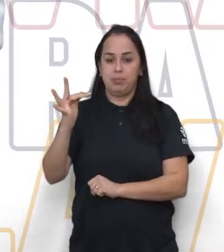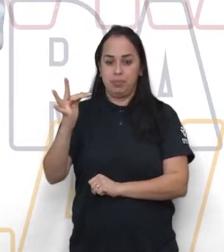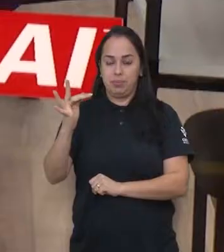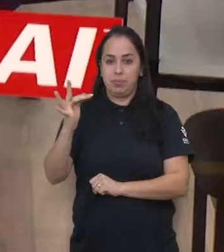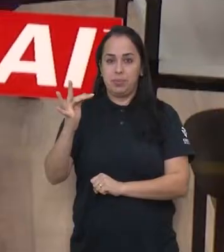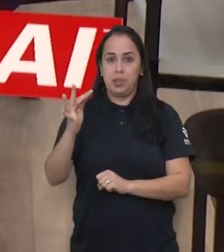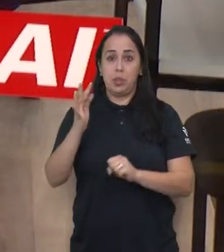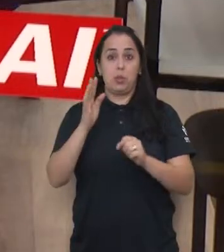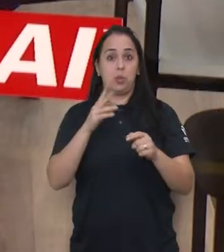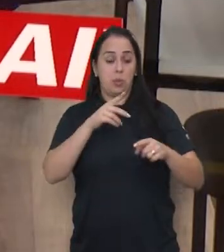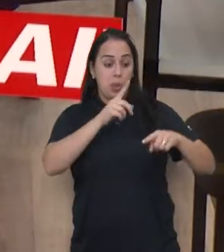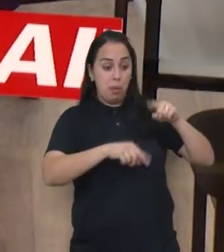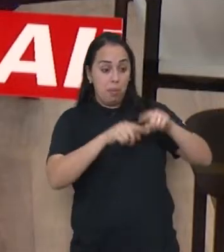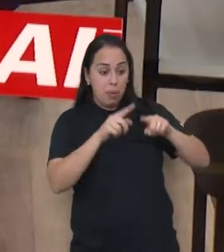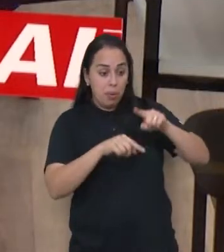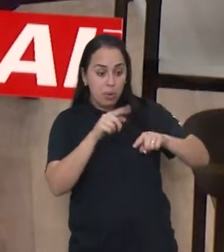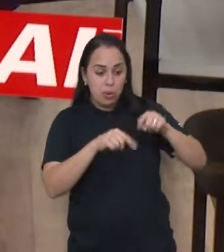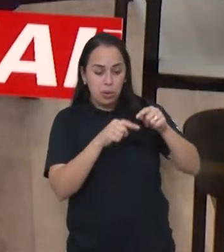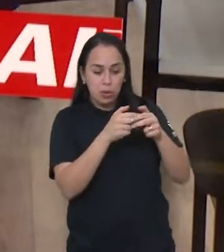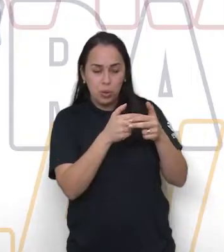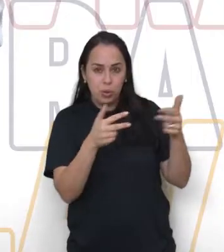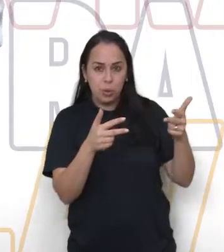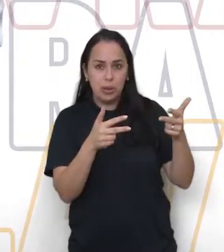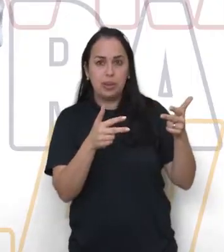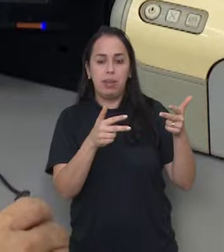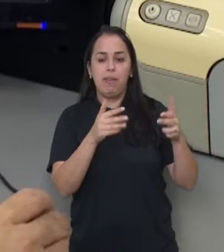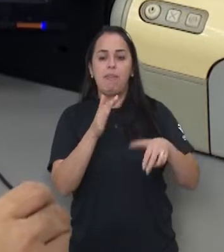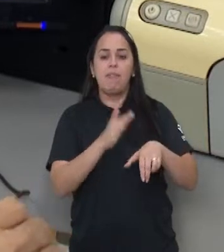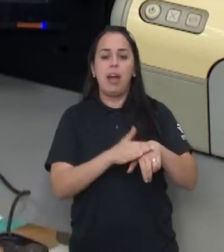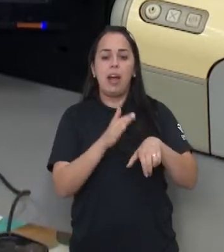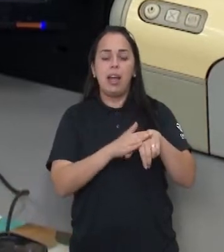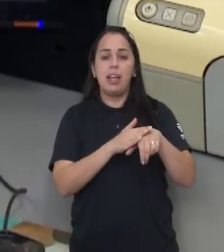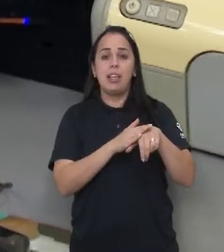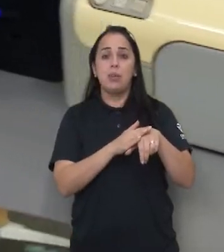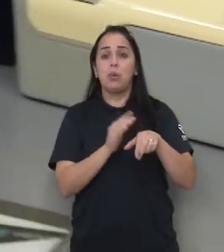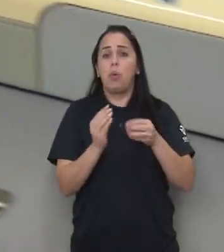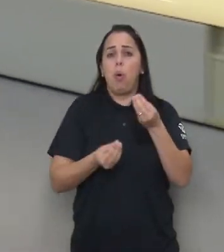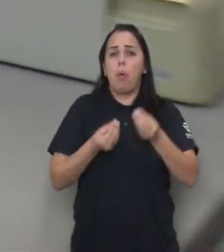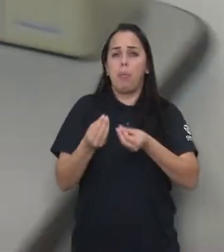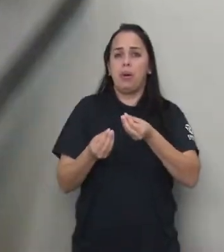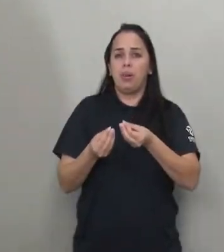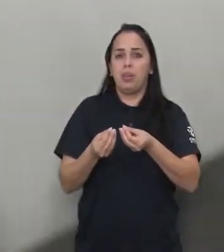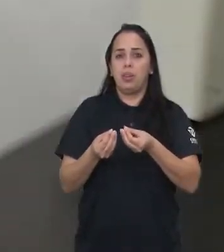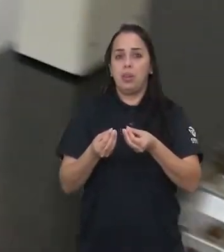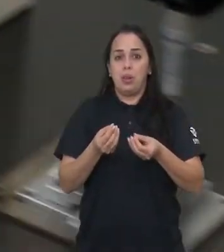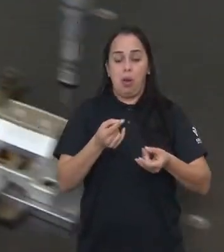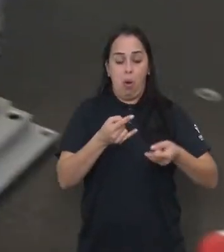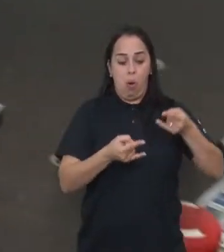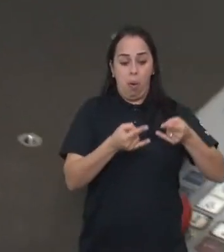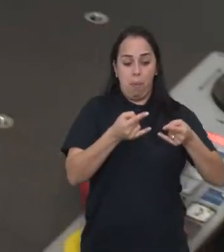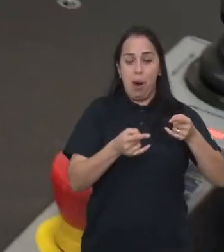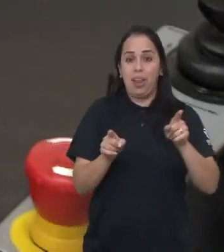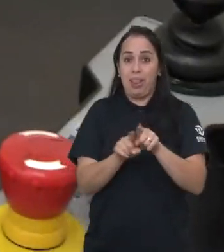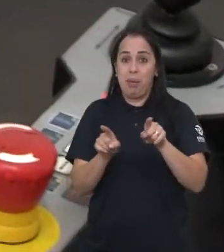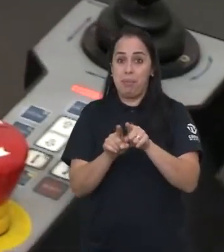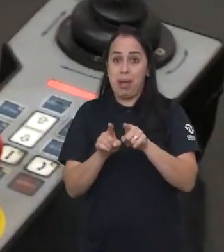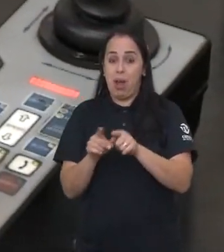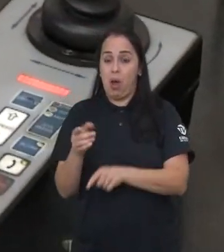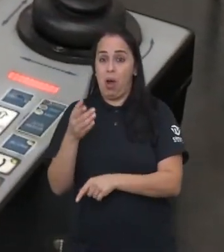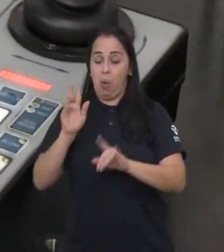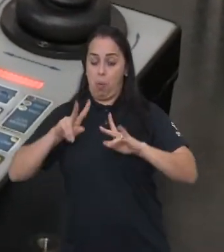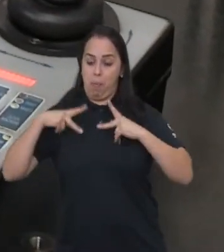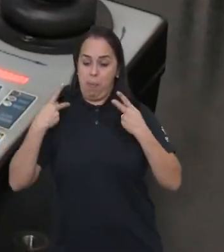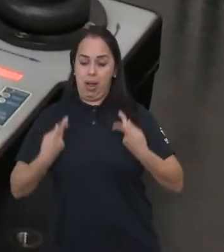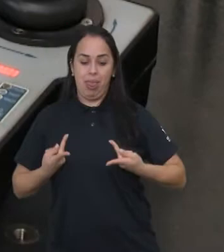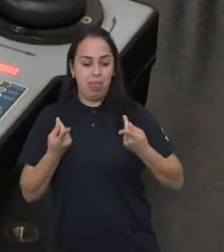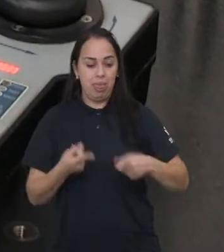os produtos eles são feitos por máquinas e homens numa comunicação física